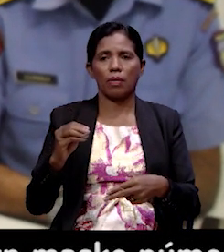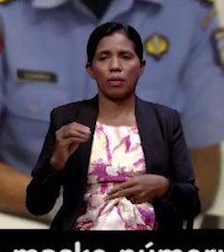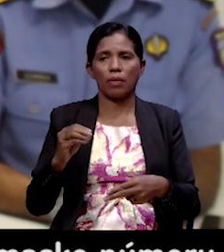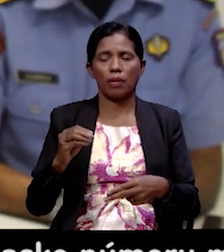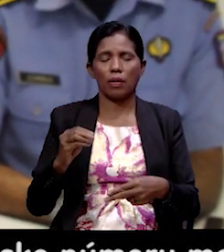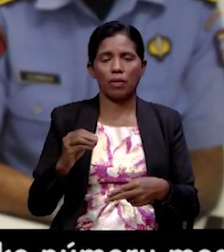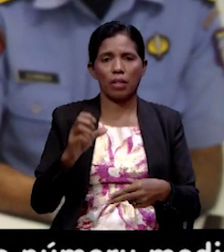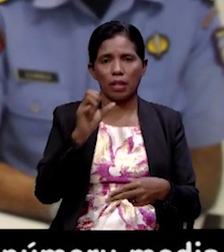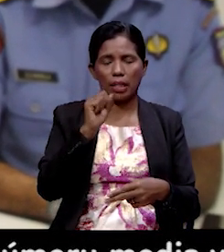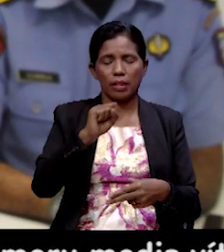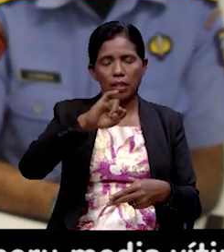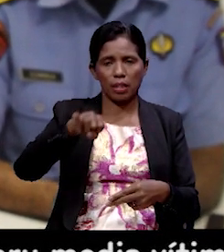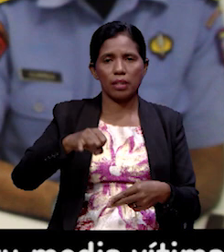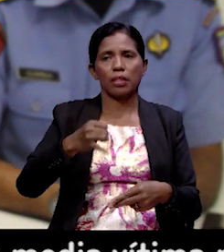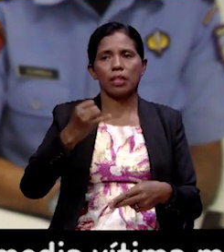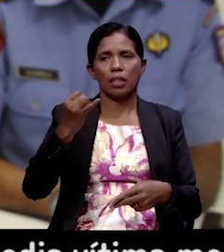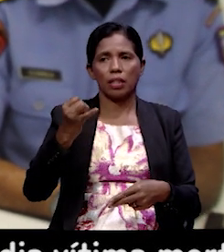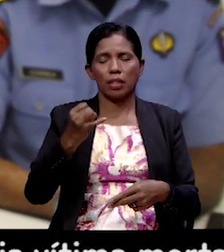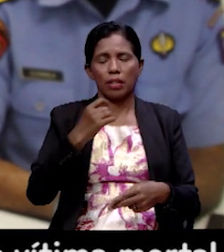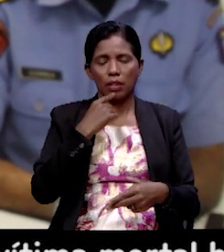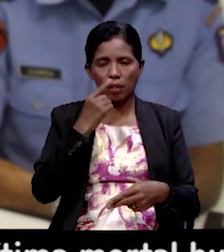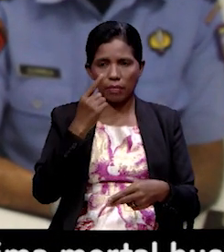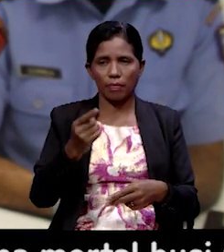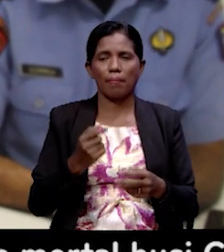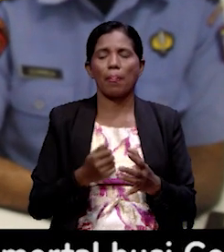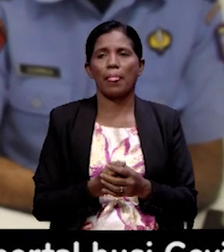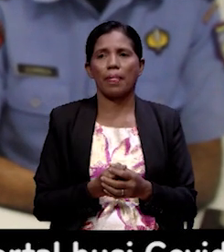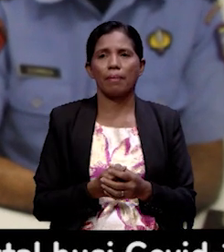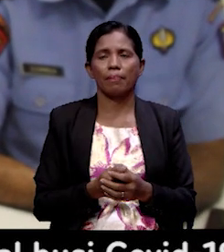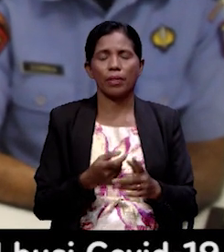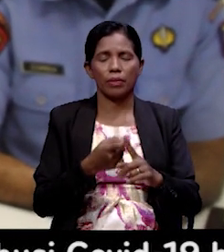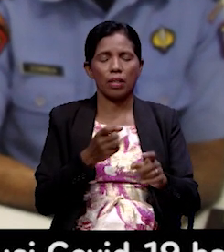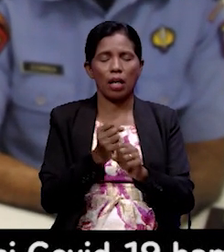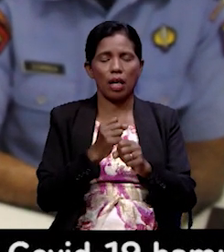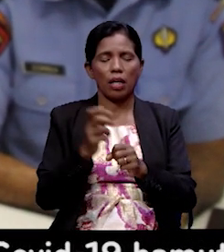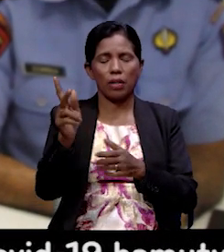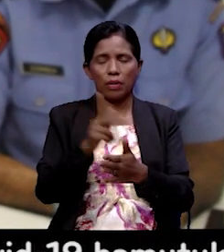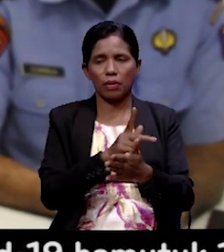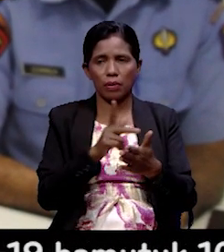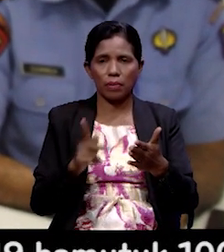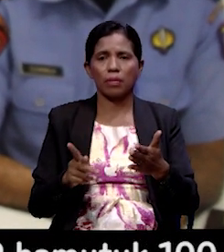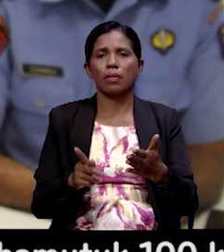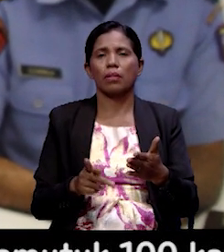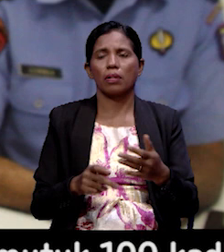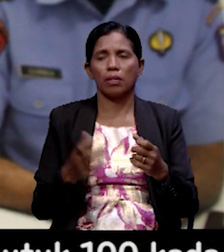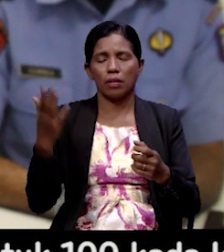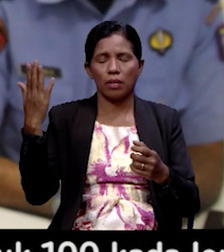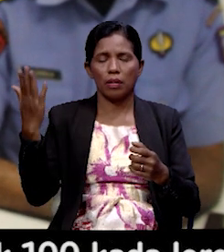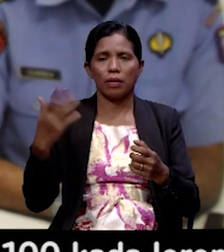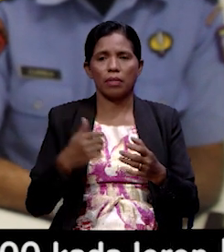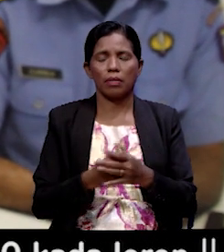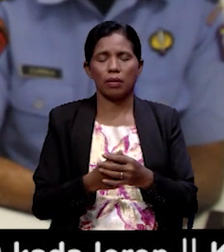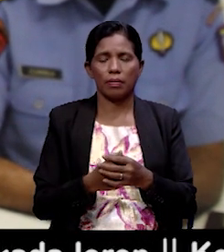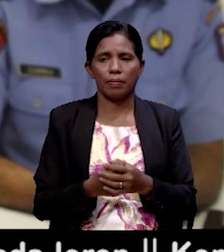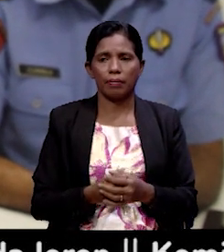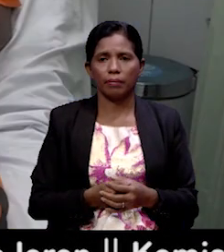inicial SJ, consegue ralar em Rússia, local do crime, não consegue fazer captura e a área Palácio do Governo